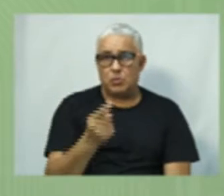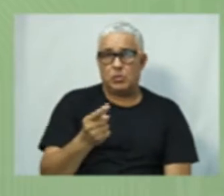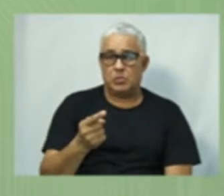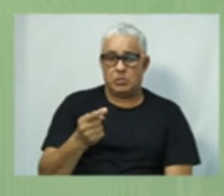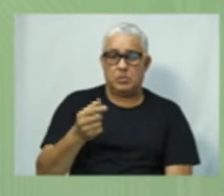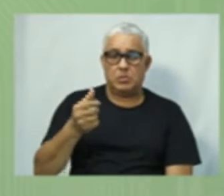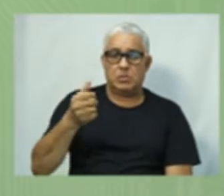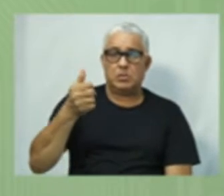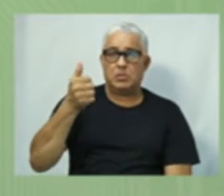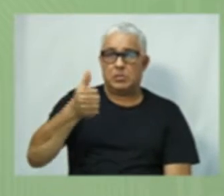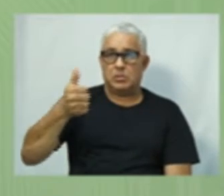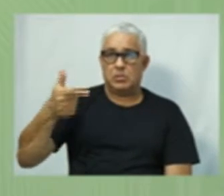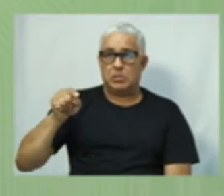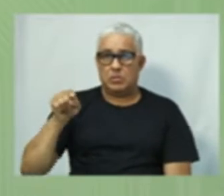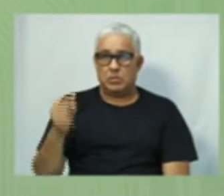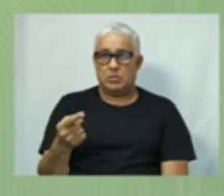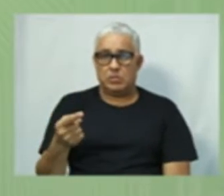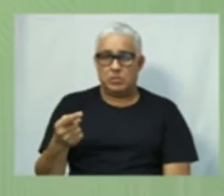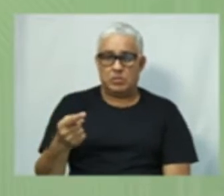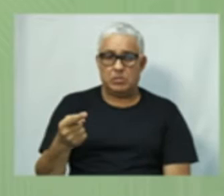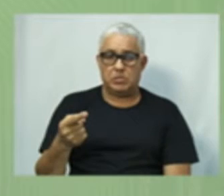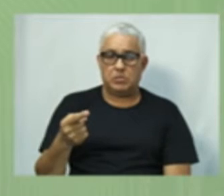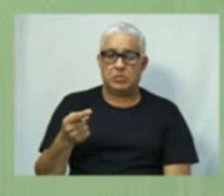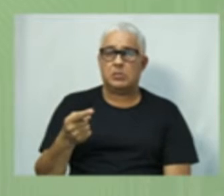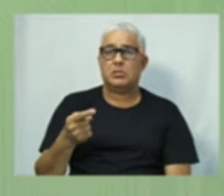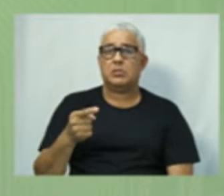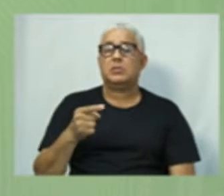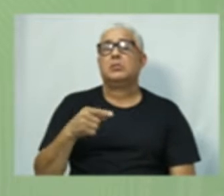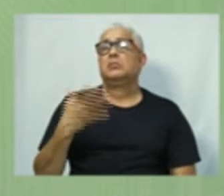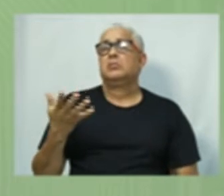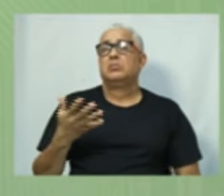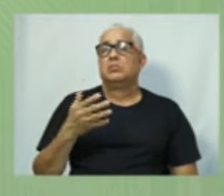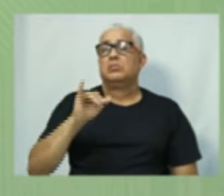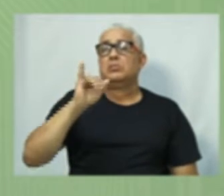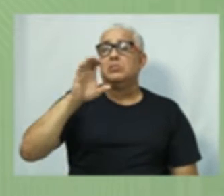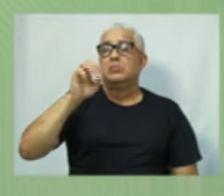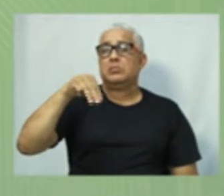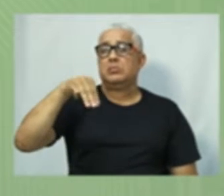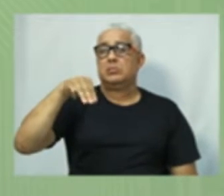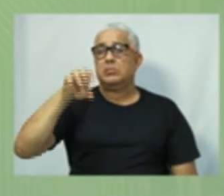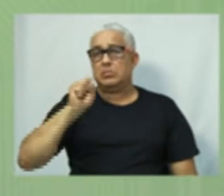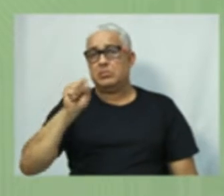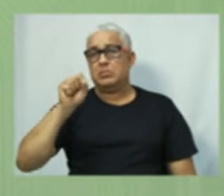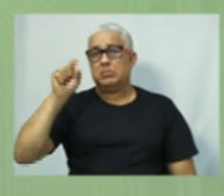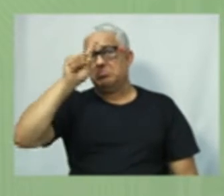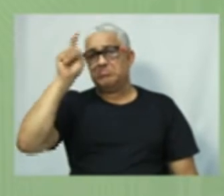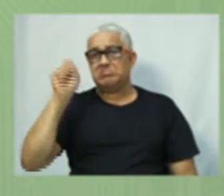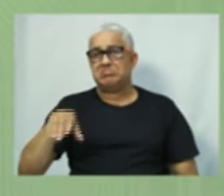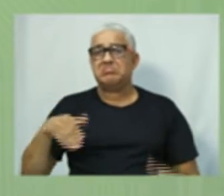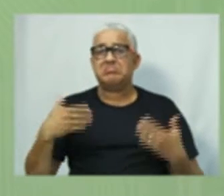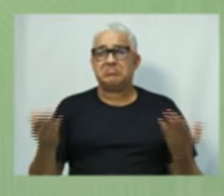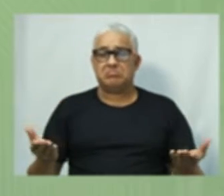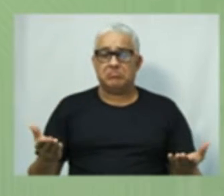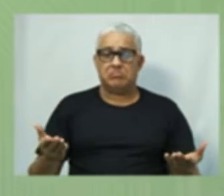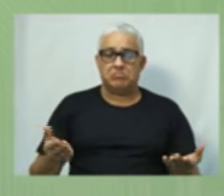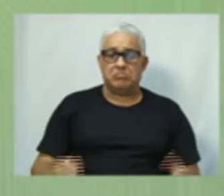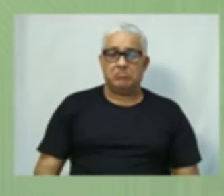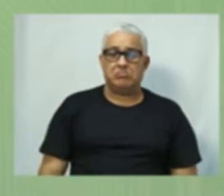1.112.000. Qual vai ser o ICMS a ser pago por essa empresa na venda?